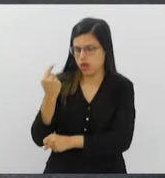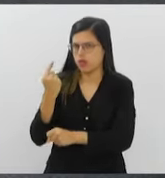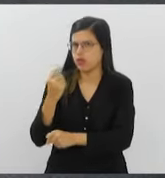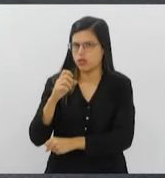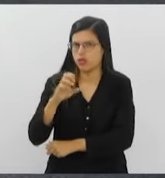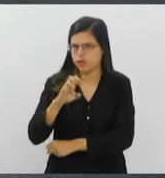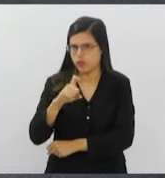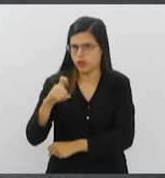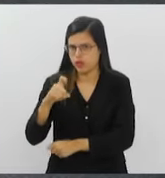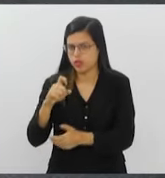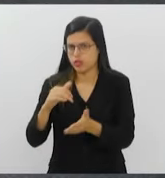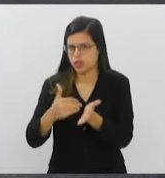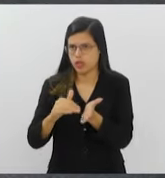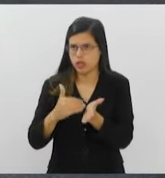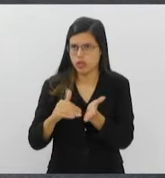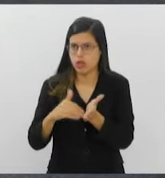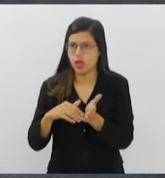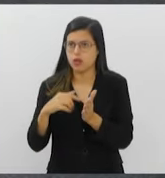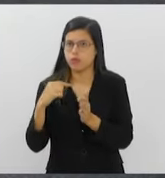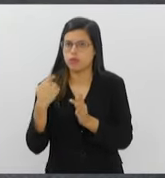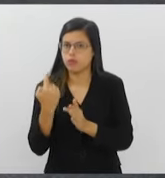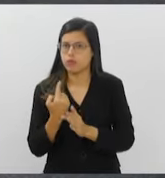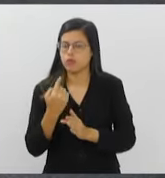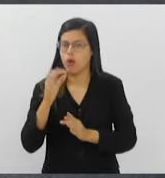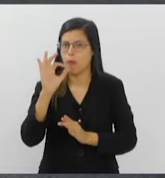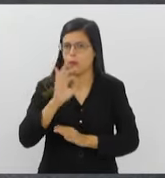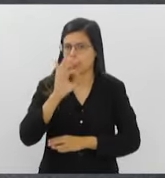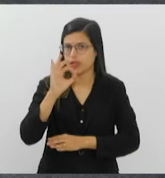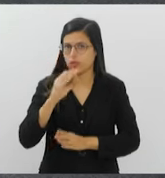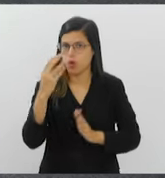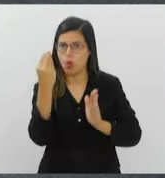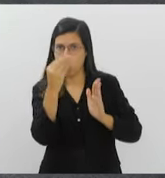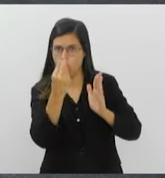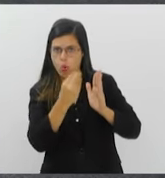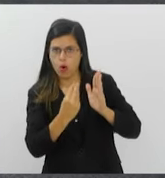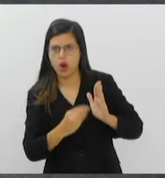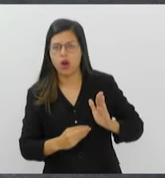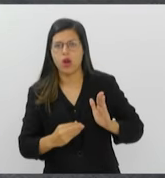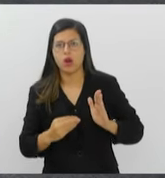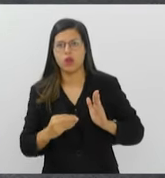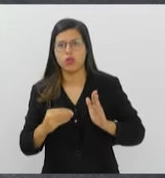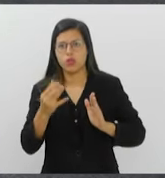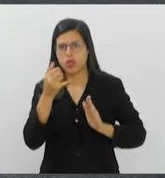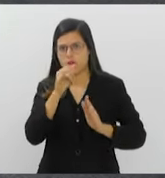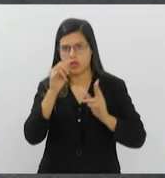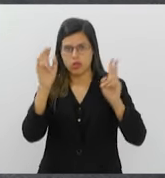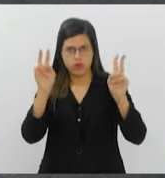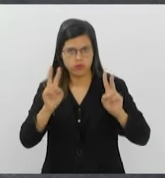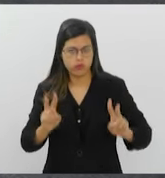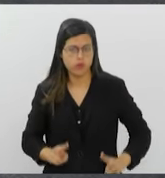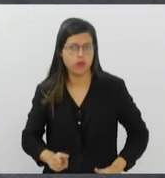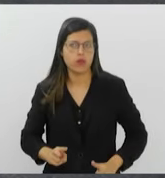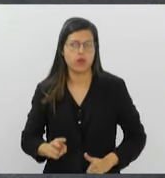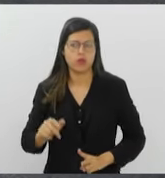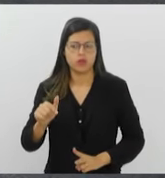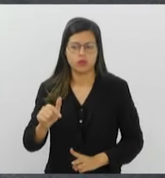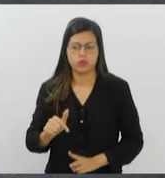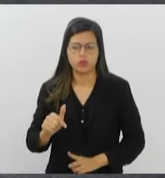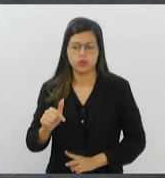colocamos percentuais de compensação em eólica. Esse projeto também põe, mas põe 2%.